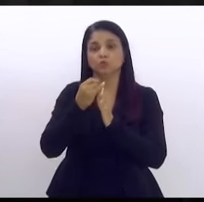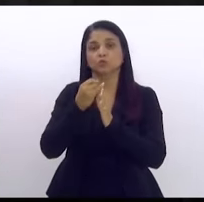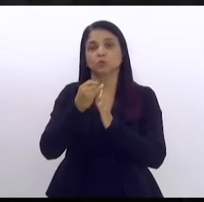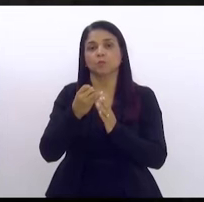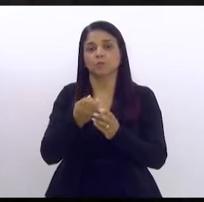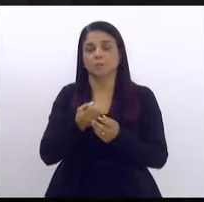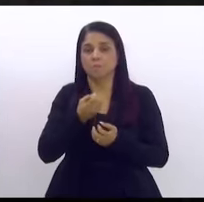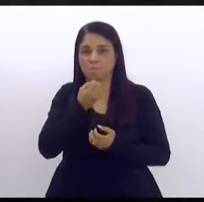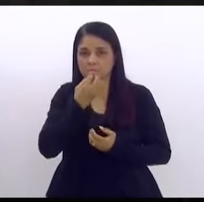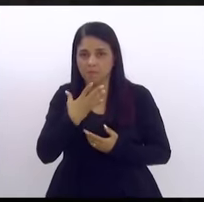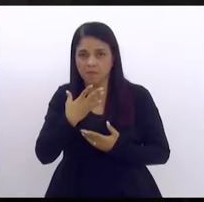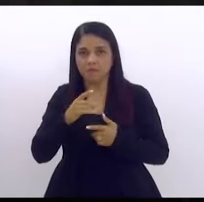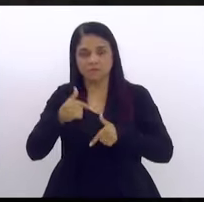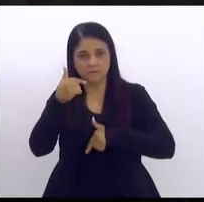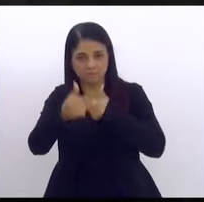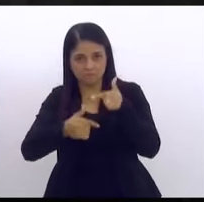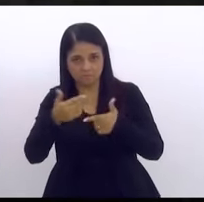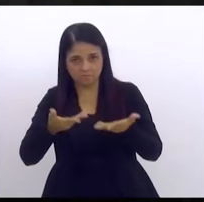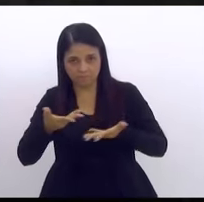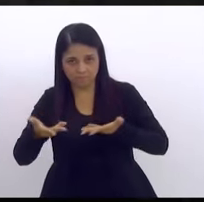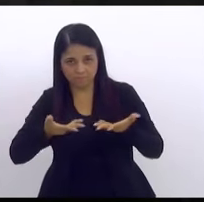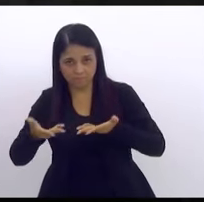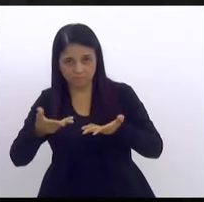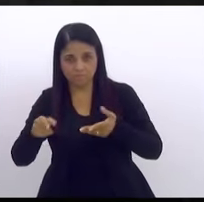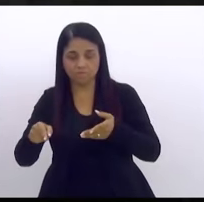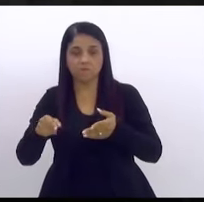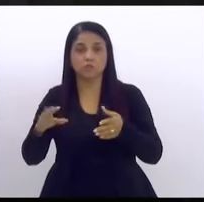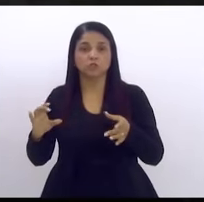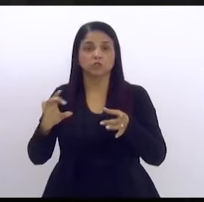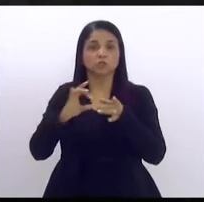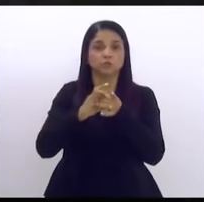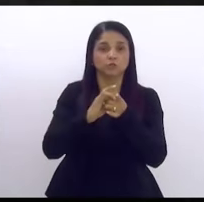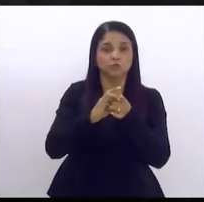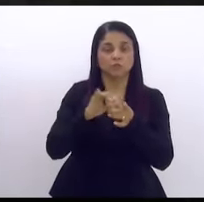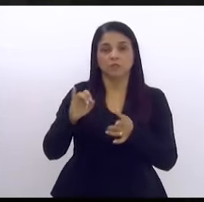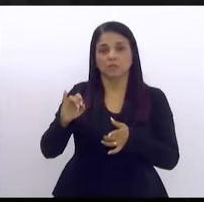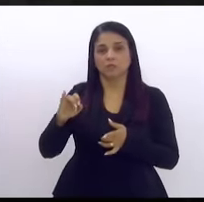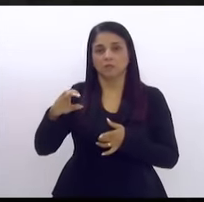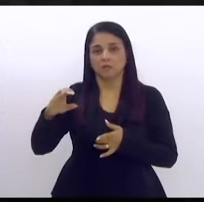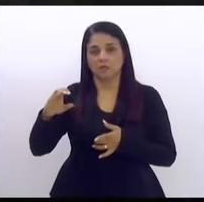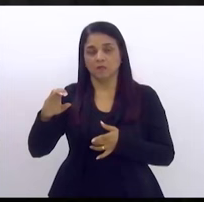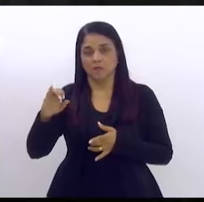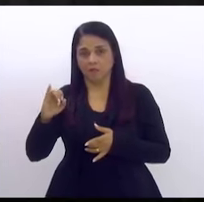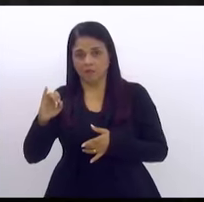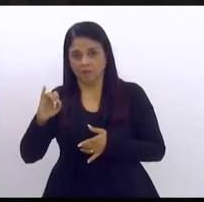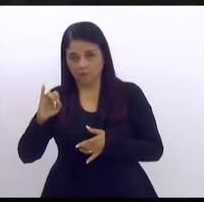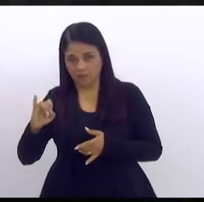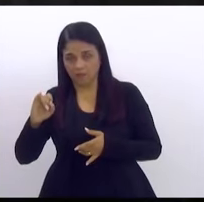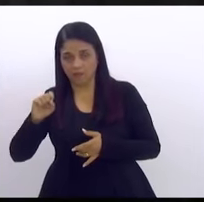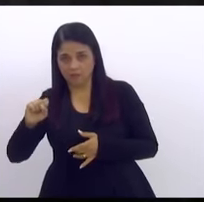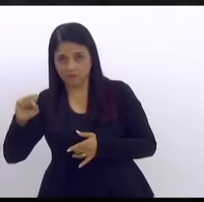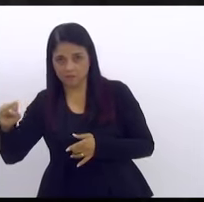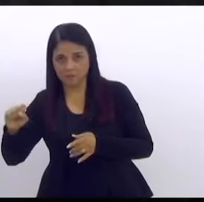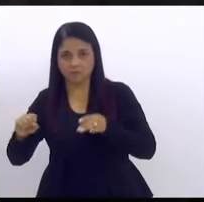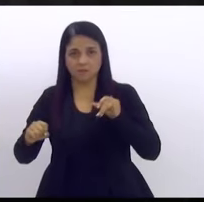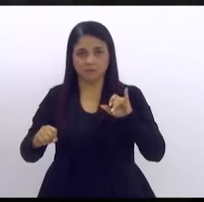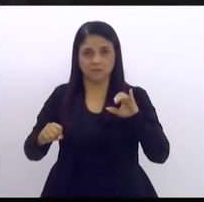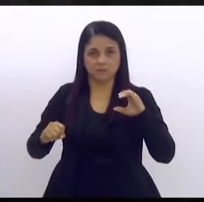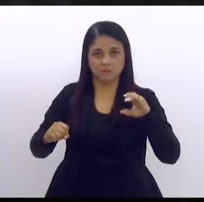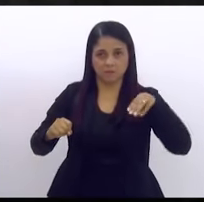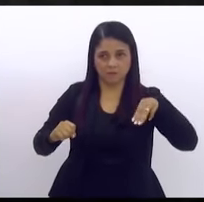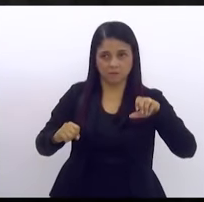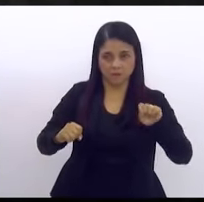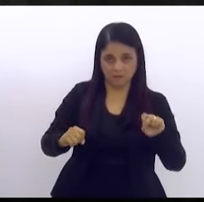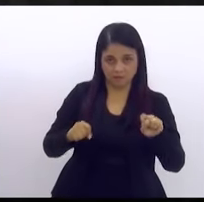do ICMS com o ISS. E o CBS é contribuição de bens e